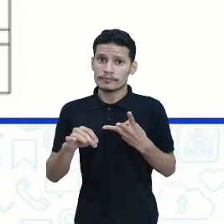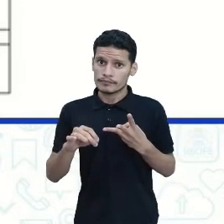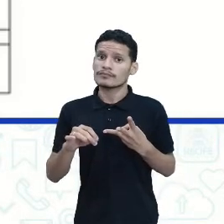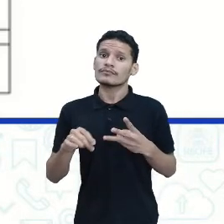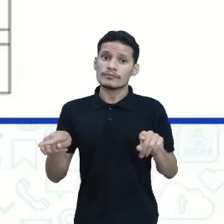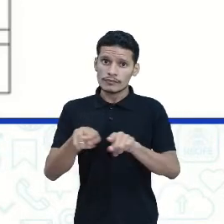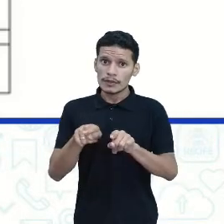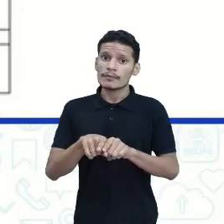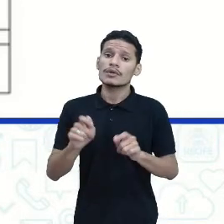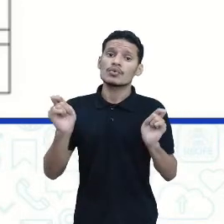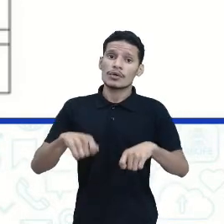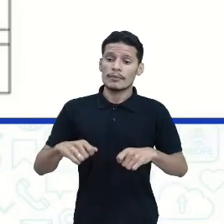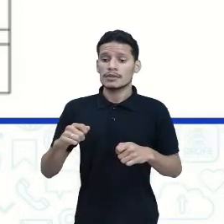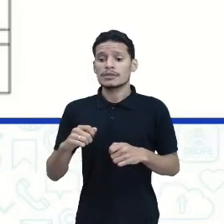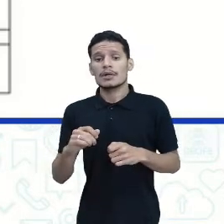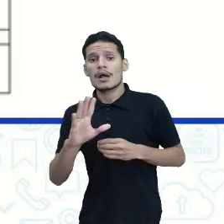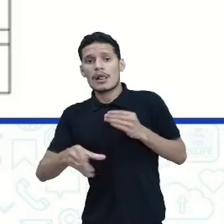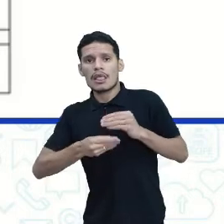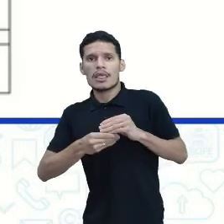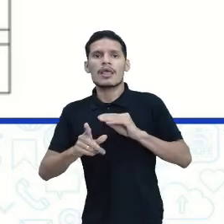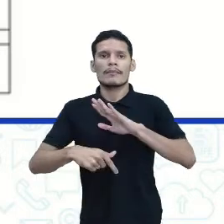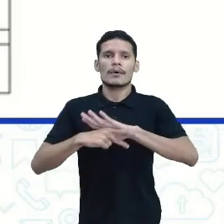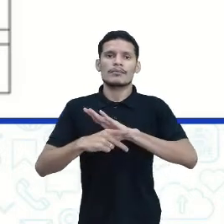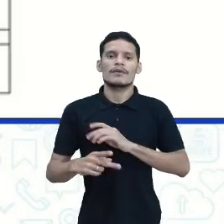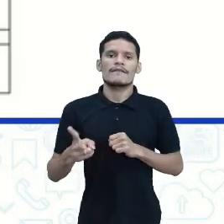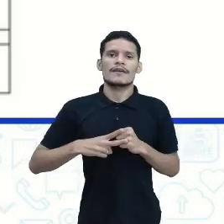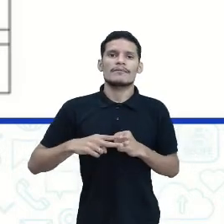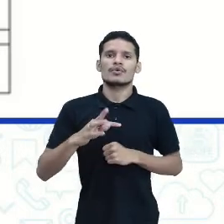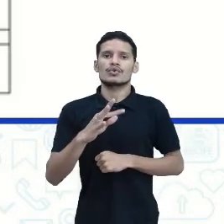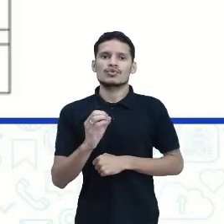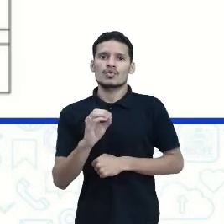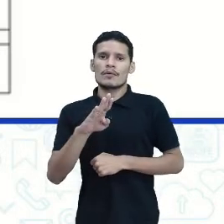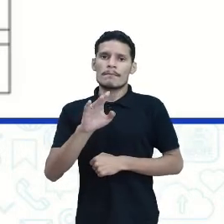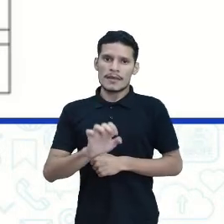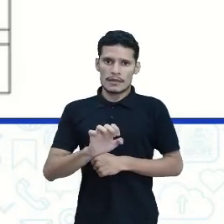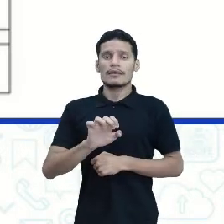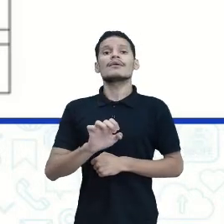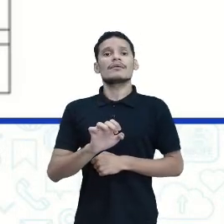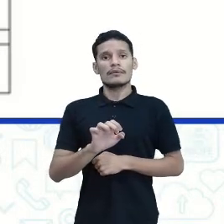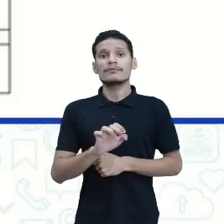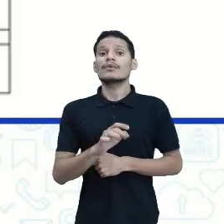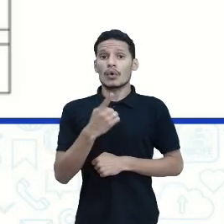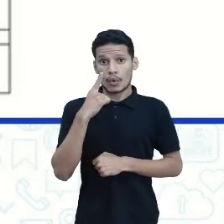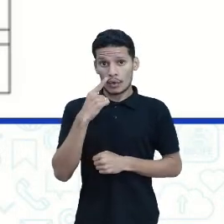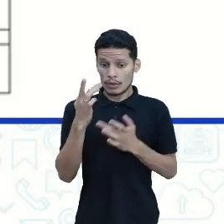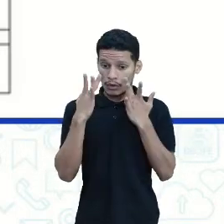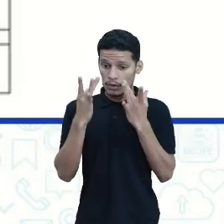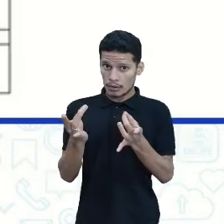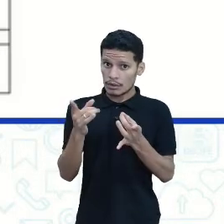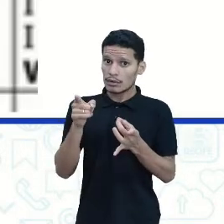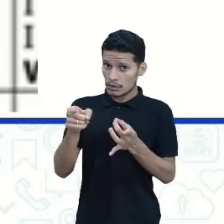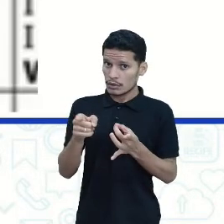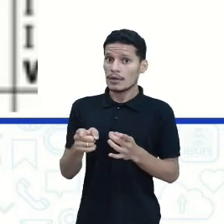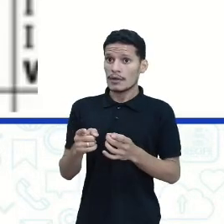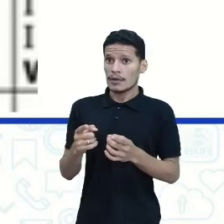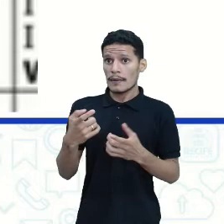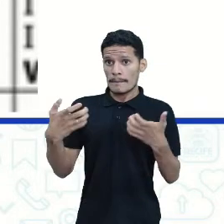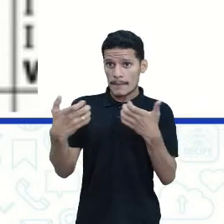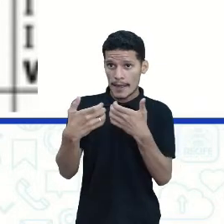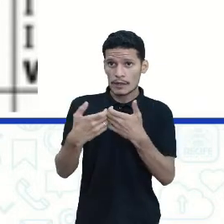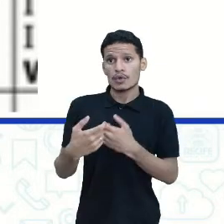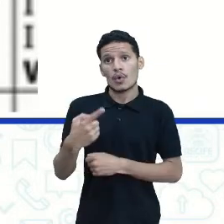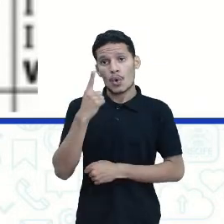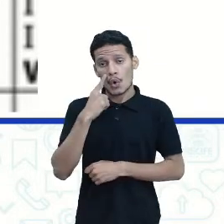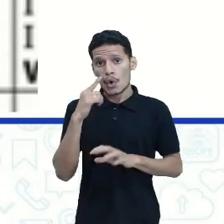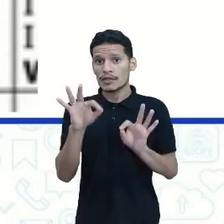do auxiliar verb to be. O verb to be vai ser o auxiliar aí. Vamos observar mais de perto. Observando de perto, ó,